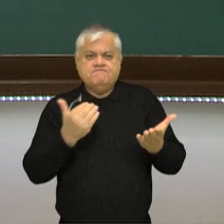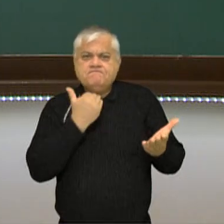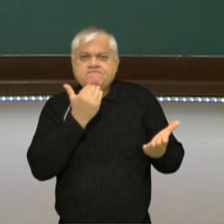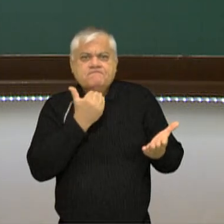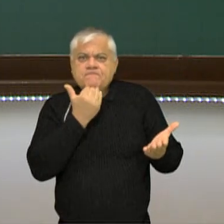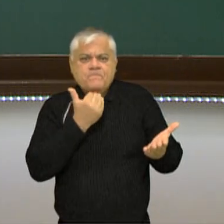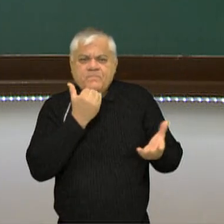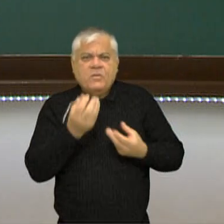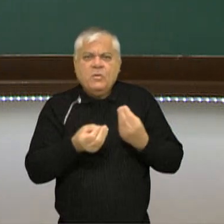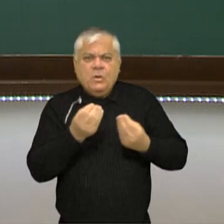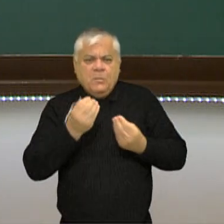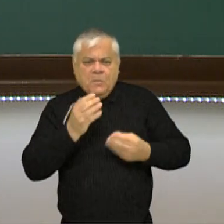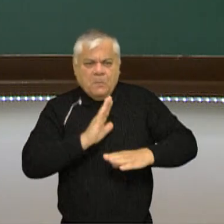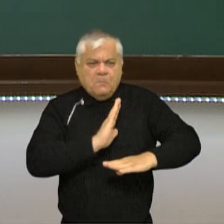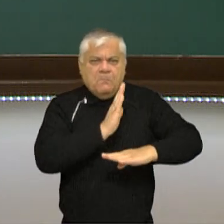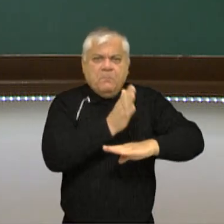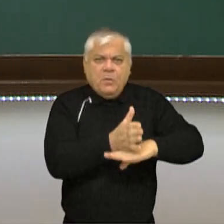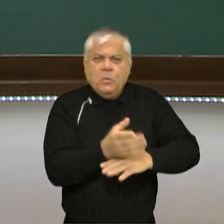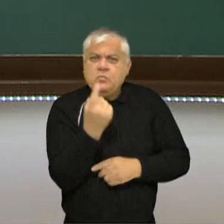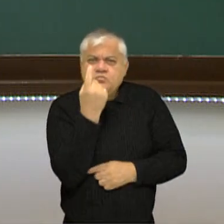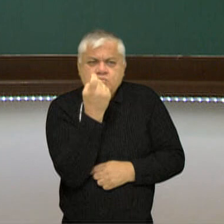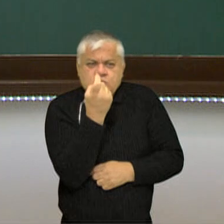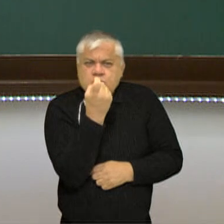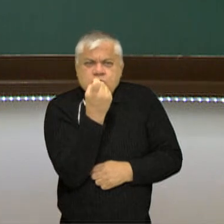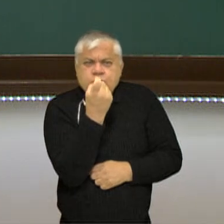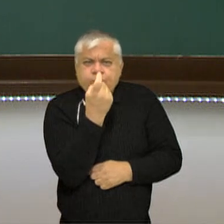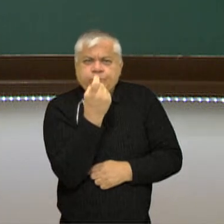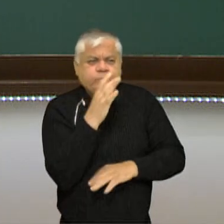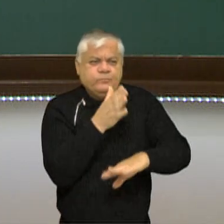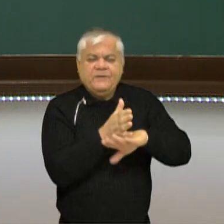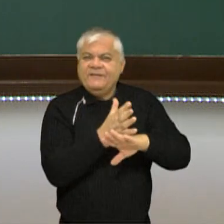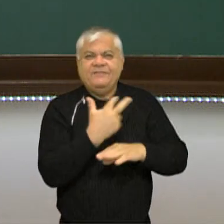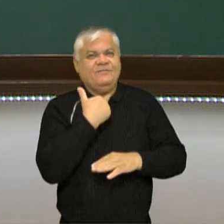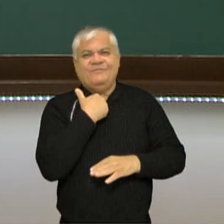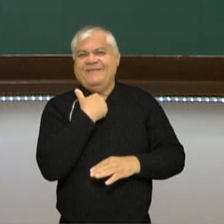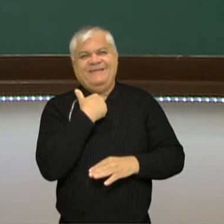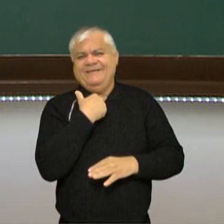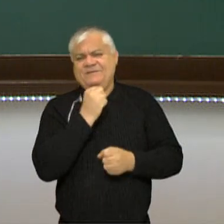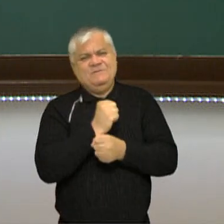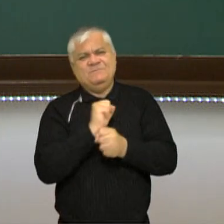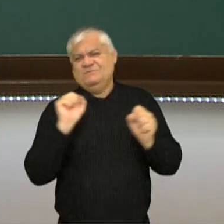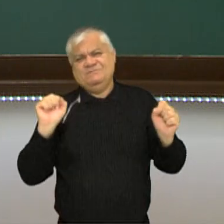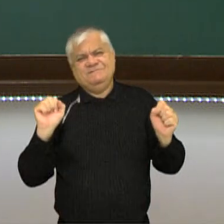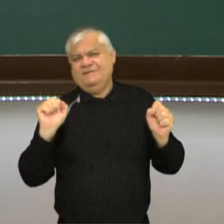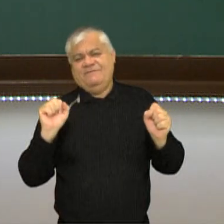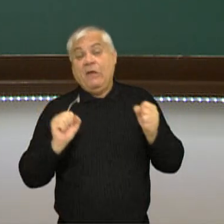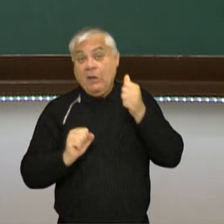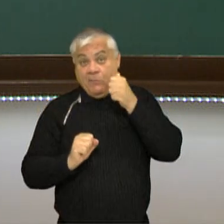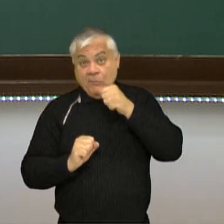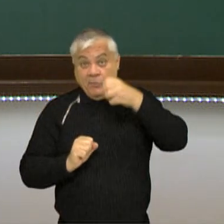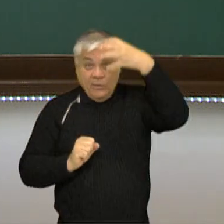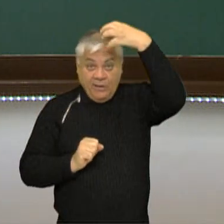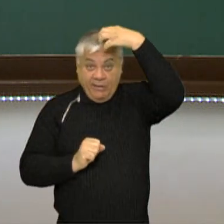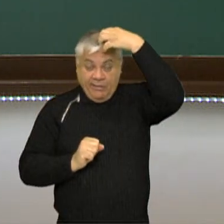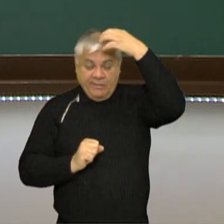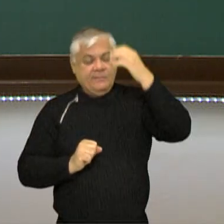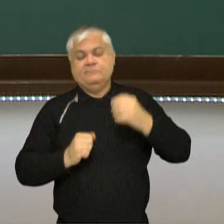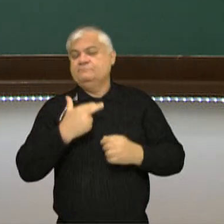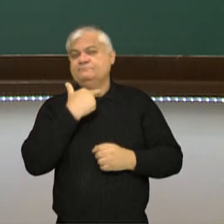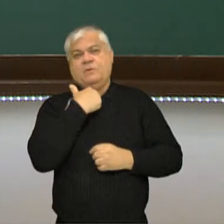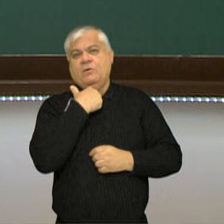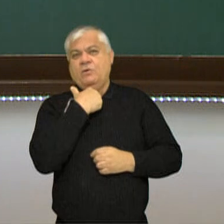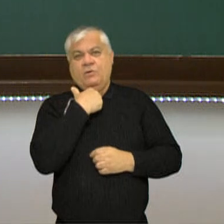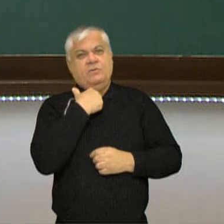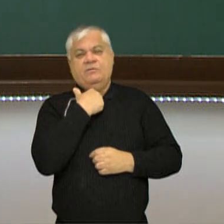consegue aplicar checkmate com uma única peça. Eu vou mostrar para vocês que nem a dama, com toda